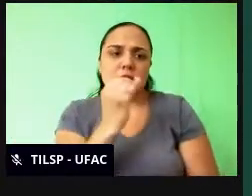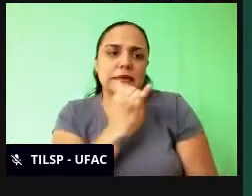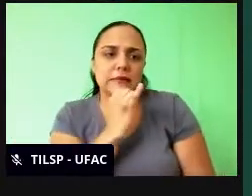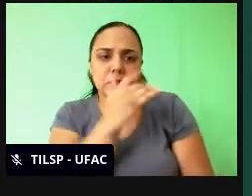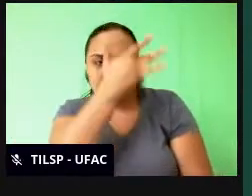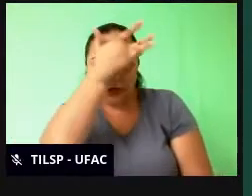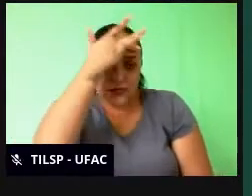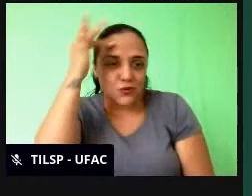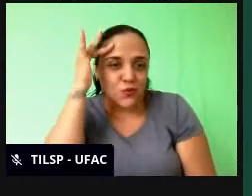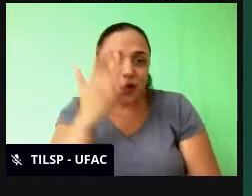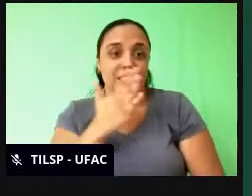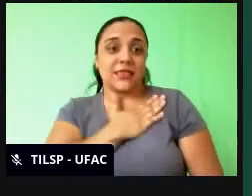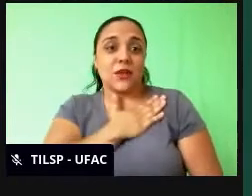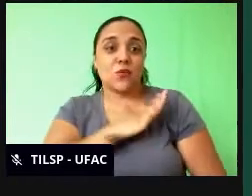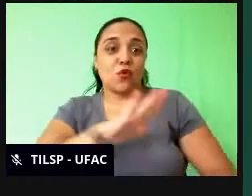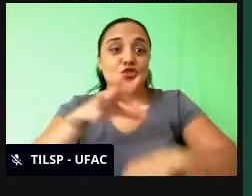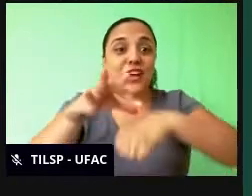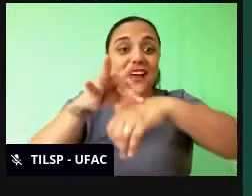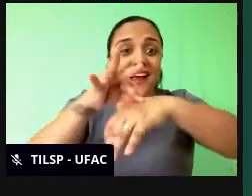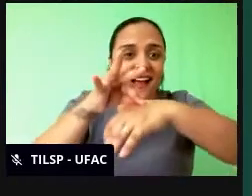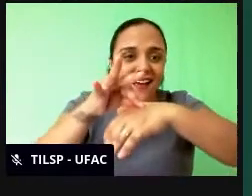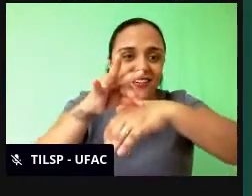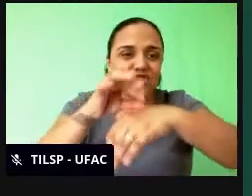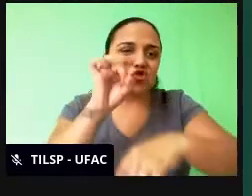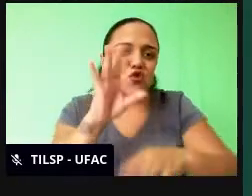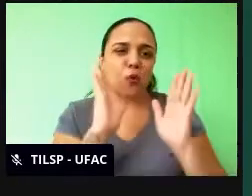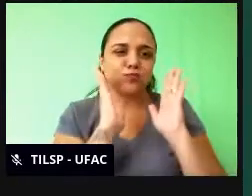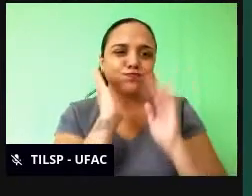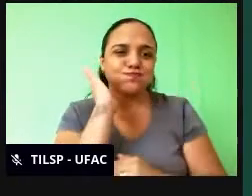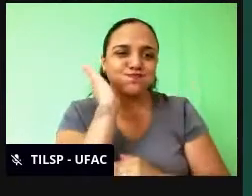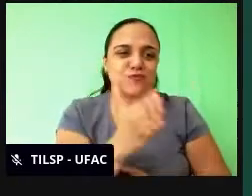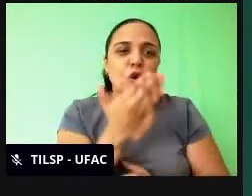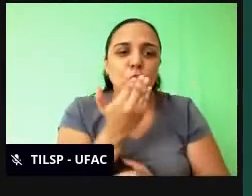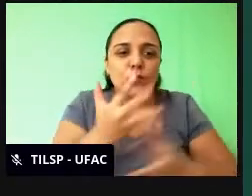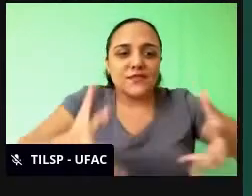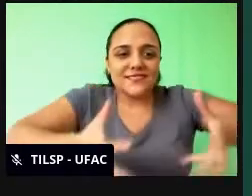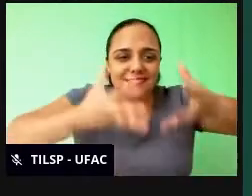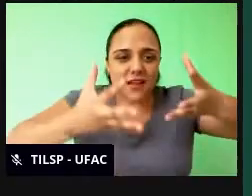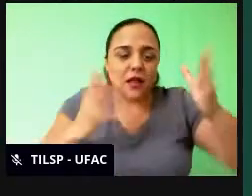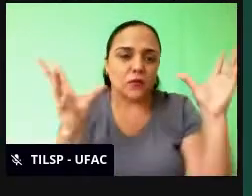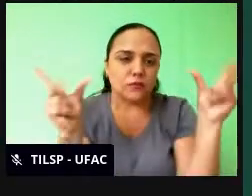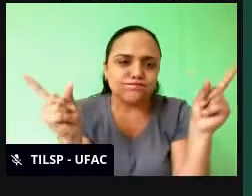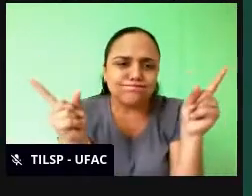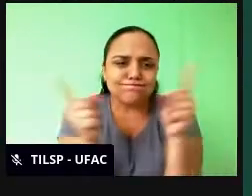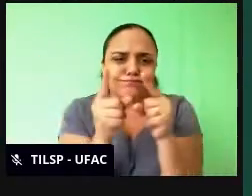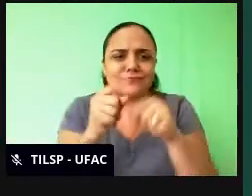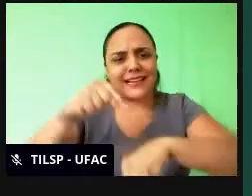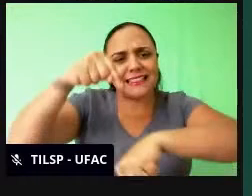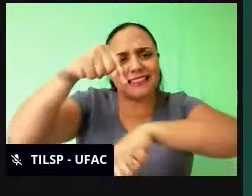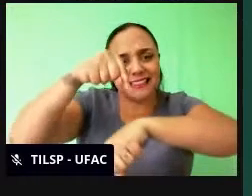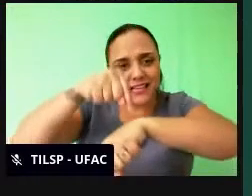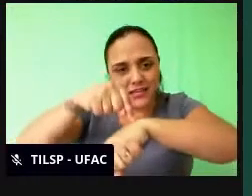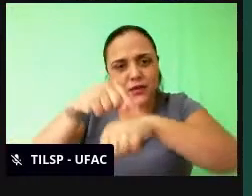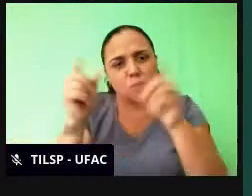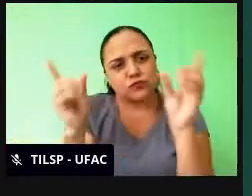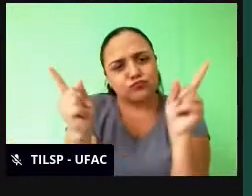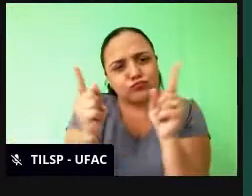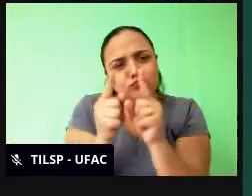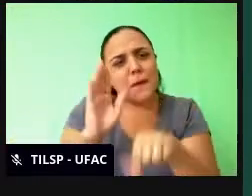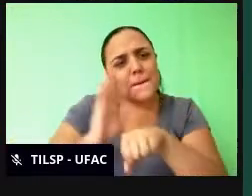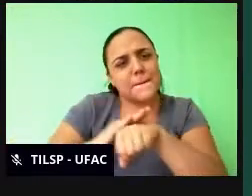vegetariano ou vegano. Pelo curto espaço de tempo que nós temos, eu me atentei a trazer quais são os